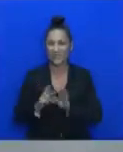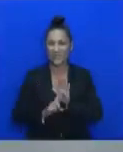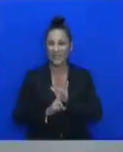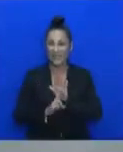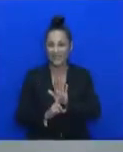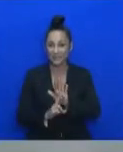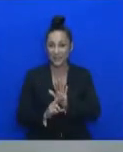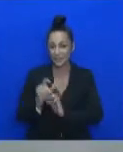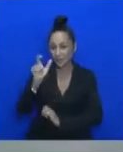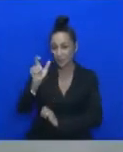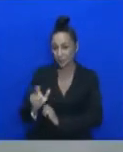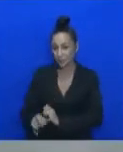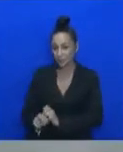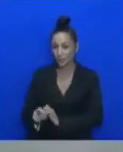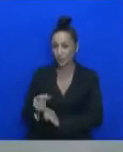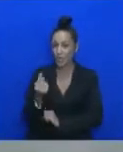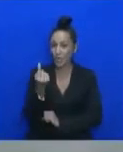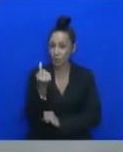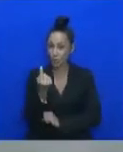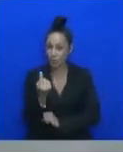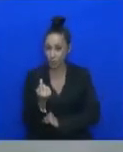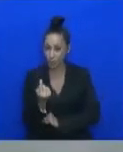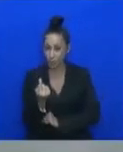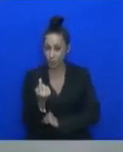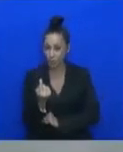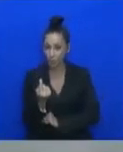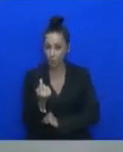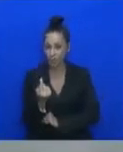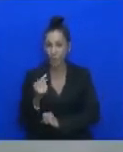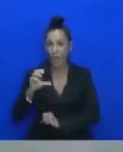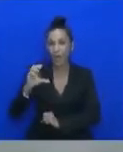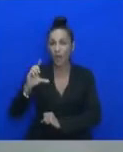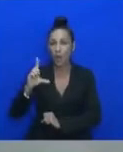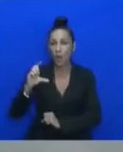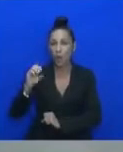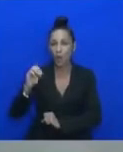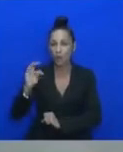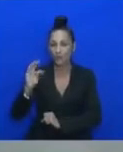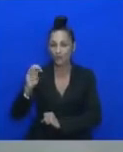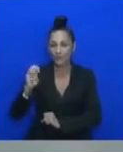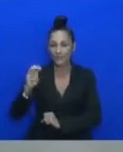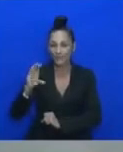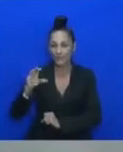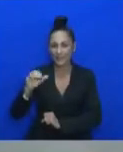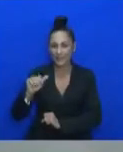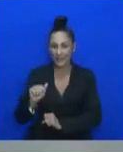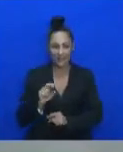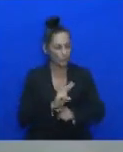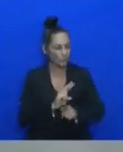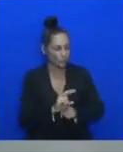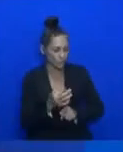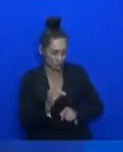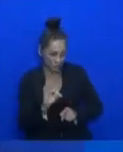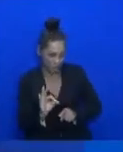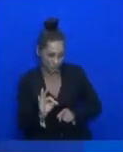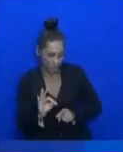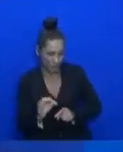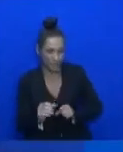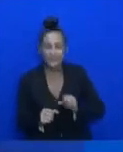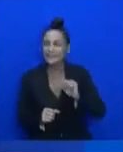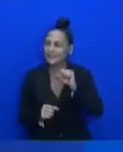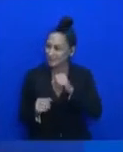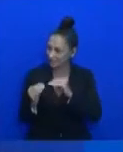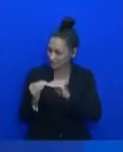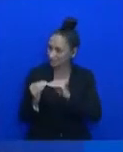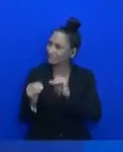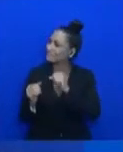Correspondente à coluna número 1 da Loteca. Os auditores confirmam? Sim,